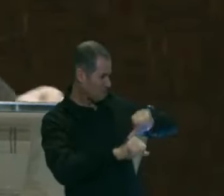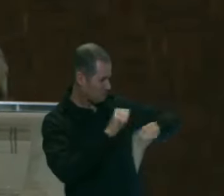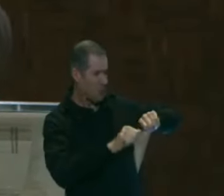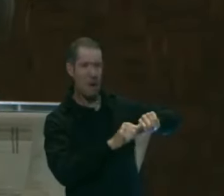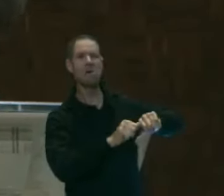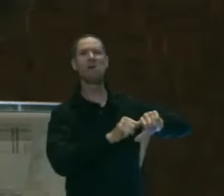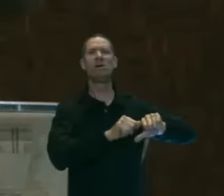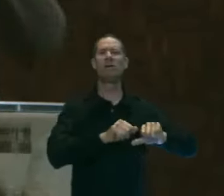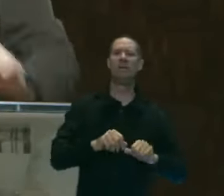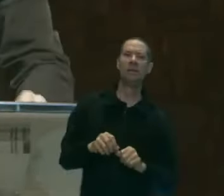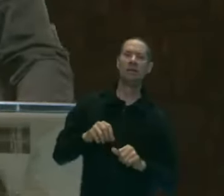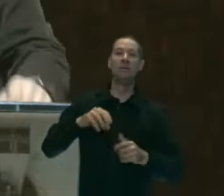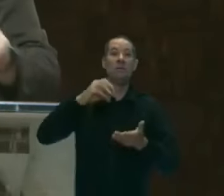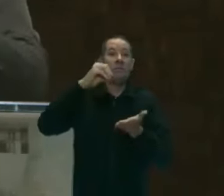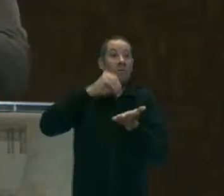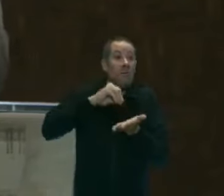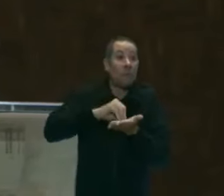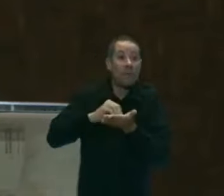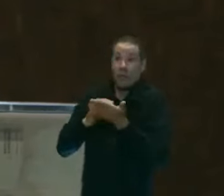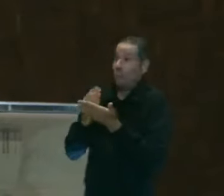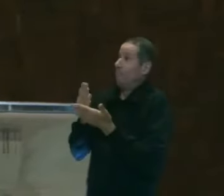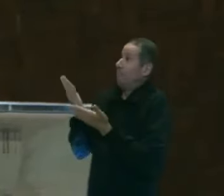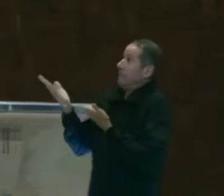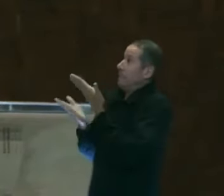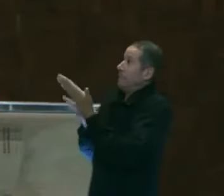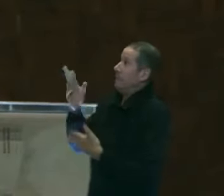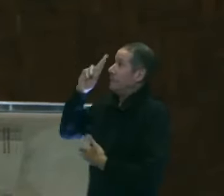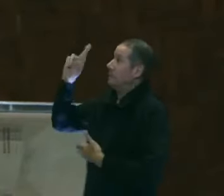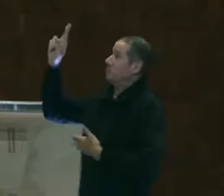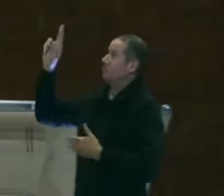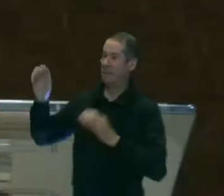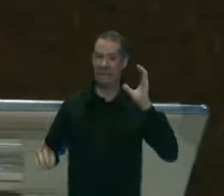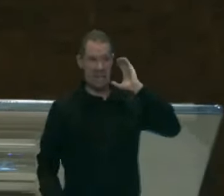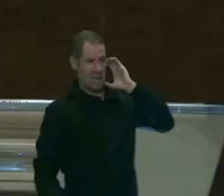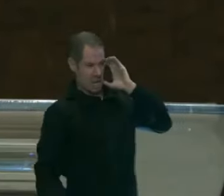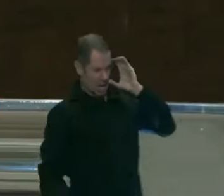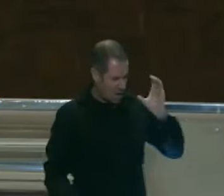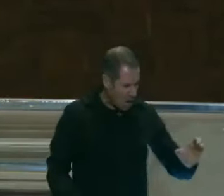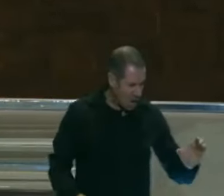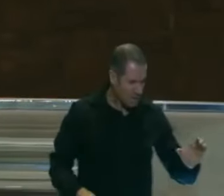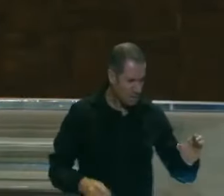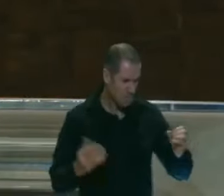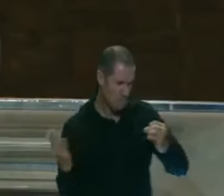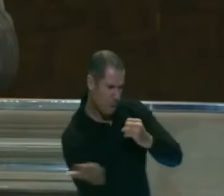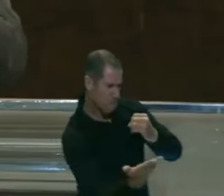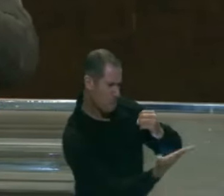culto sem zelo ao Senhor. Caim entregou uma parte da colheita.